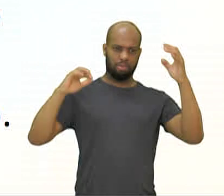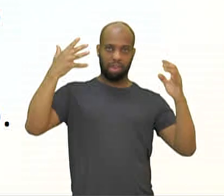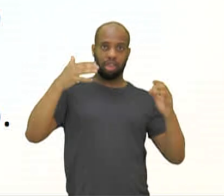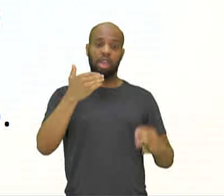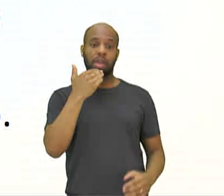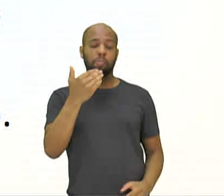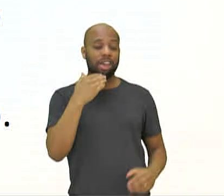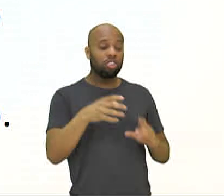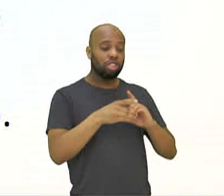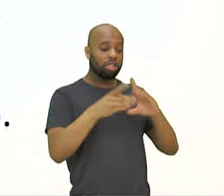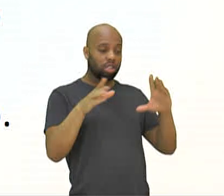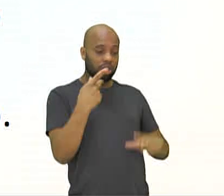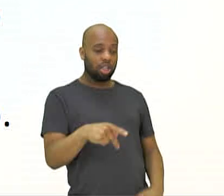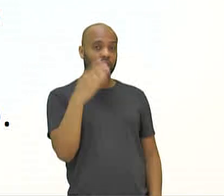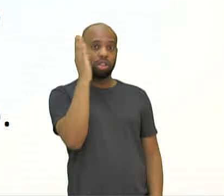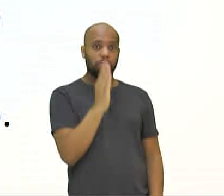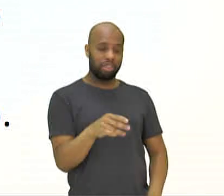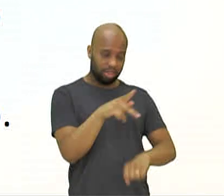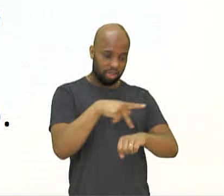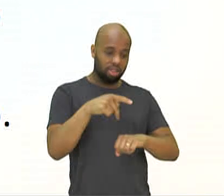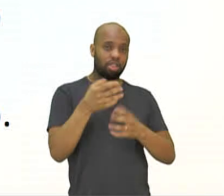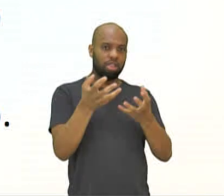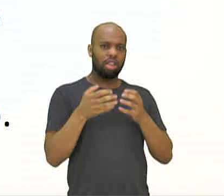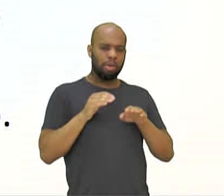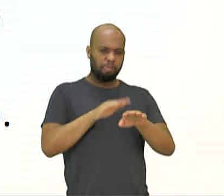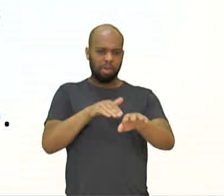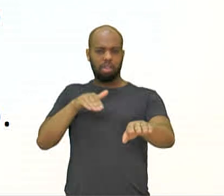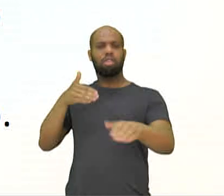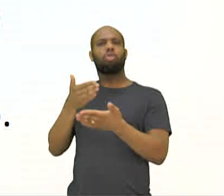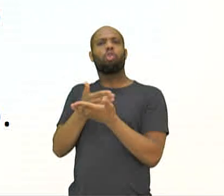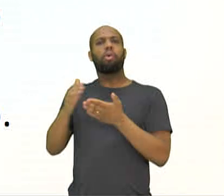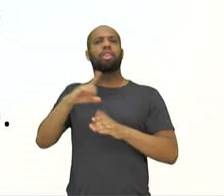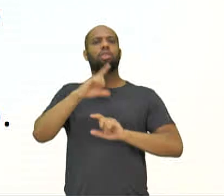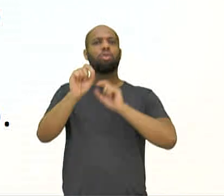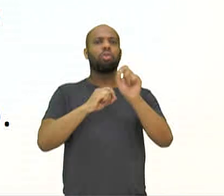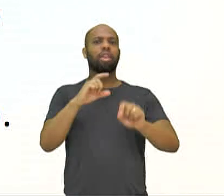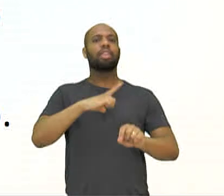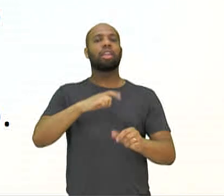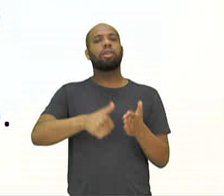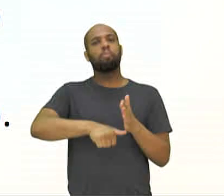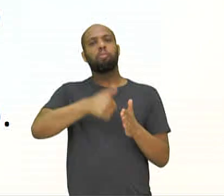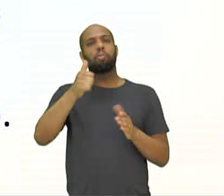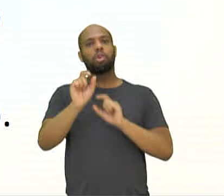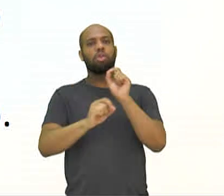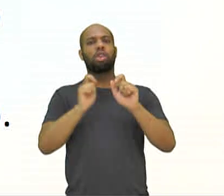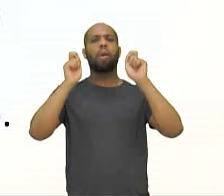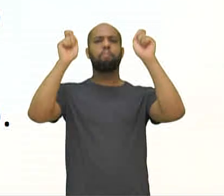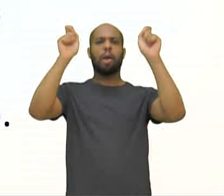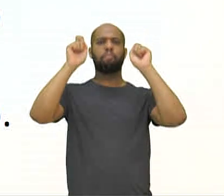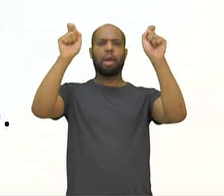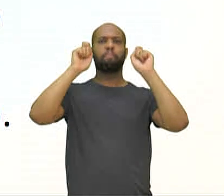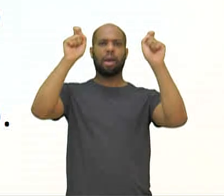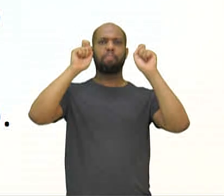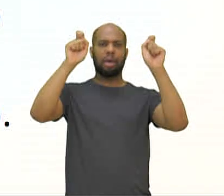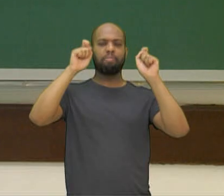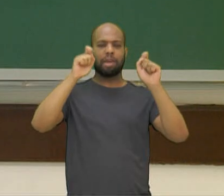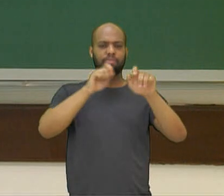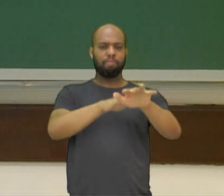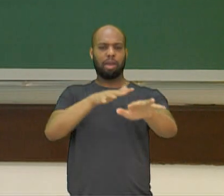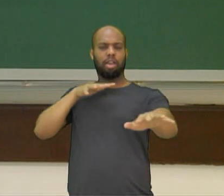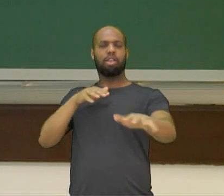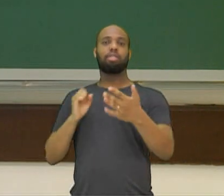pela democratização do país ganha as ruas. A gente vai começar a ter as primeiras manifestações públicas